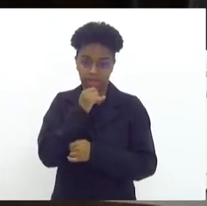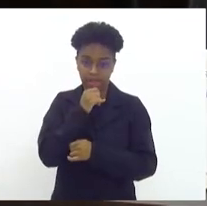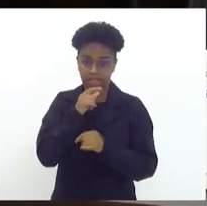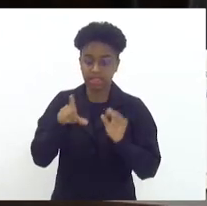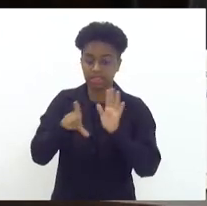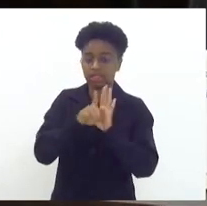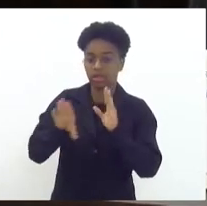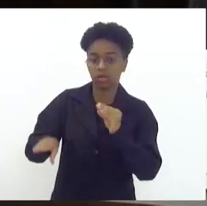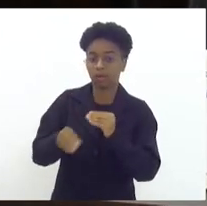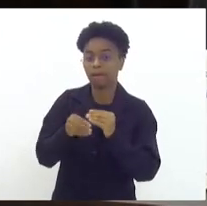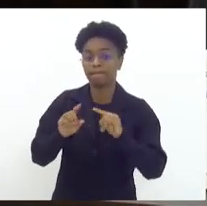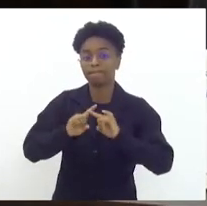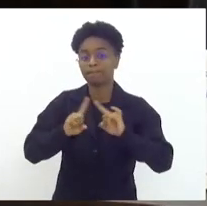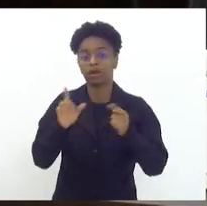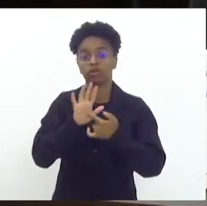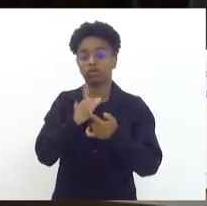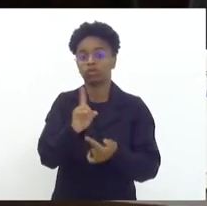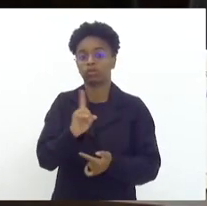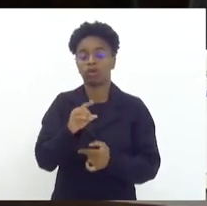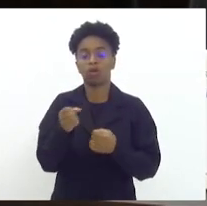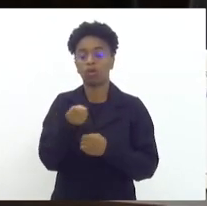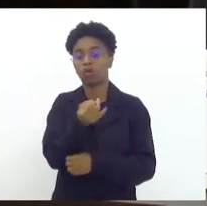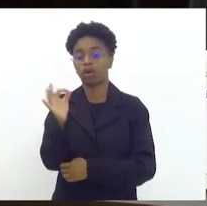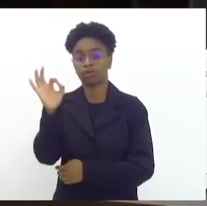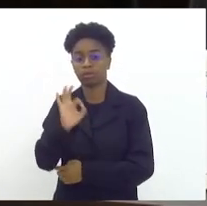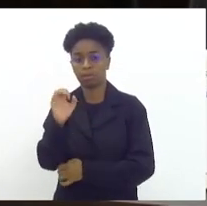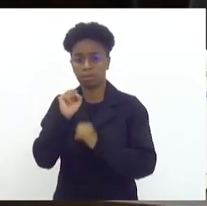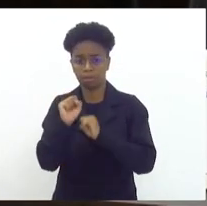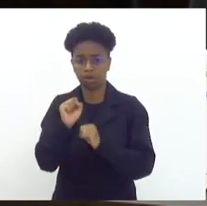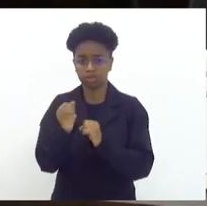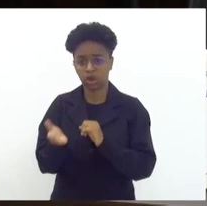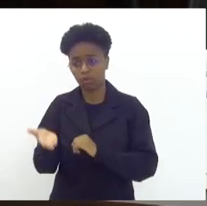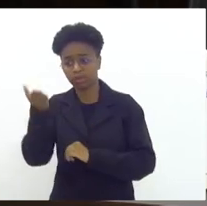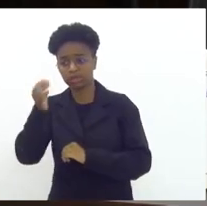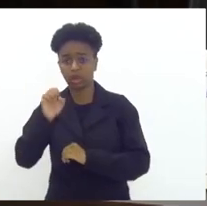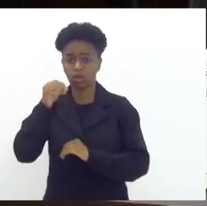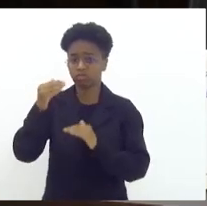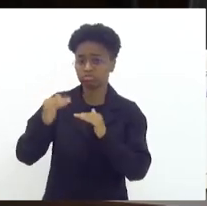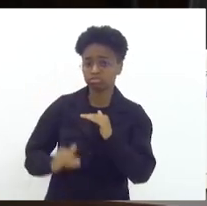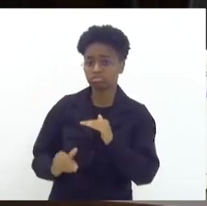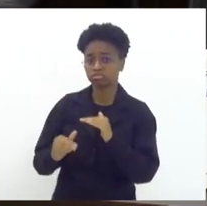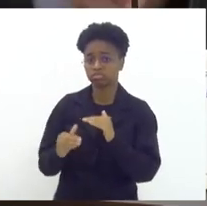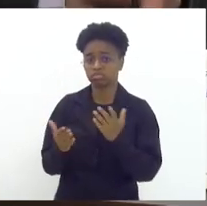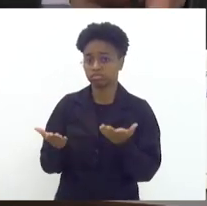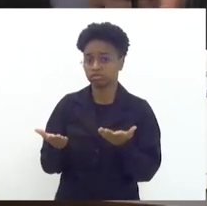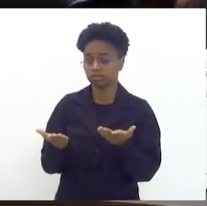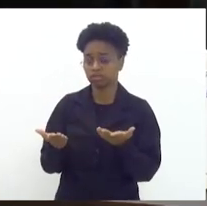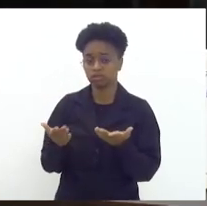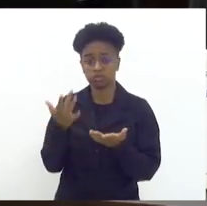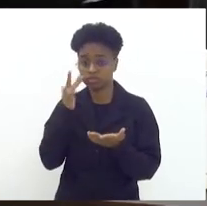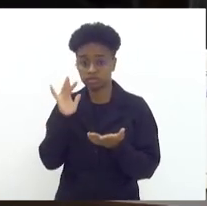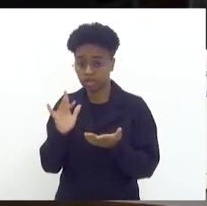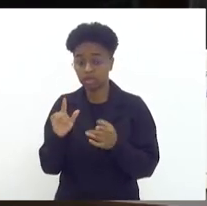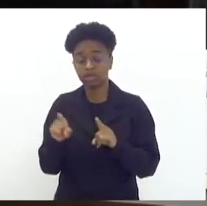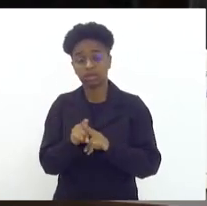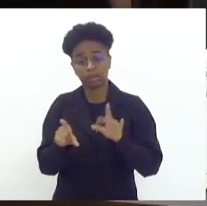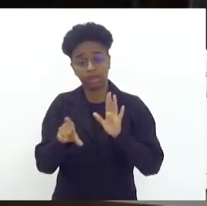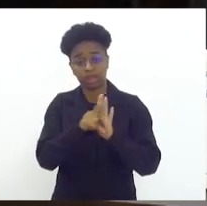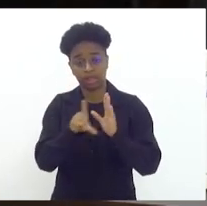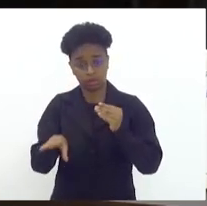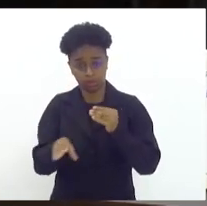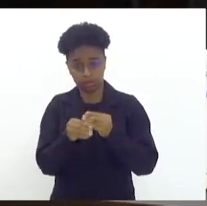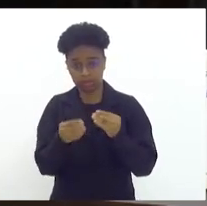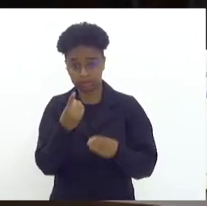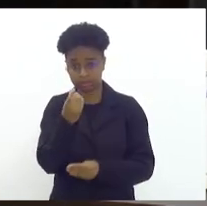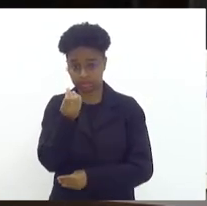Mas qual será essa alíquota isso pode aumentar ou diminuir a carga tributária e a lei complementar 160 apesar de ter ela poder